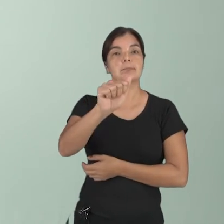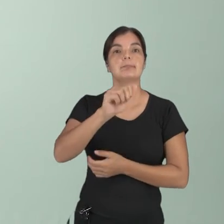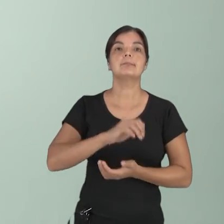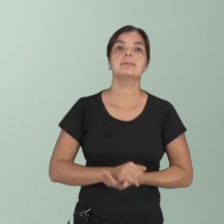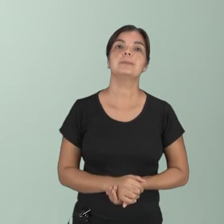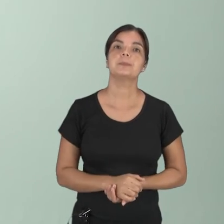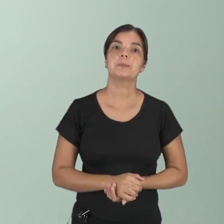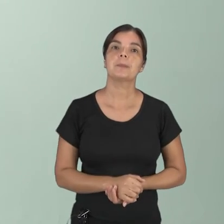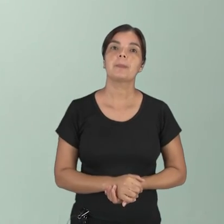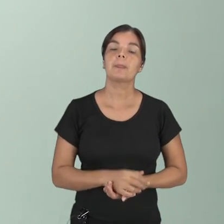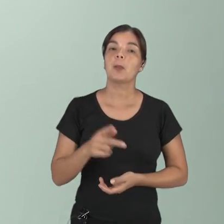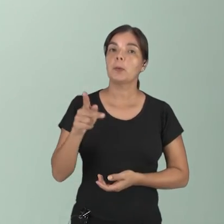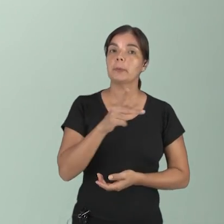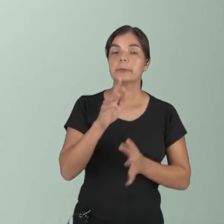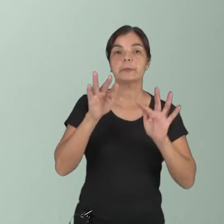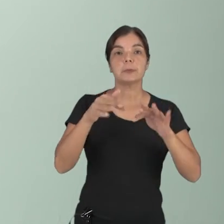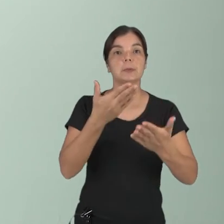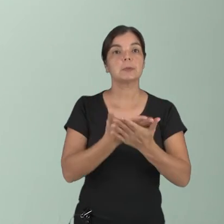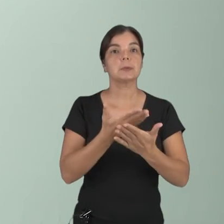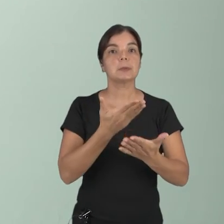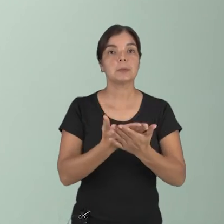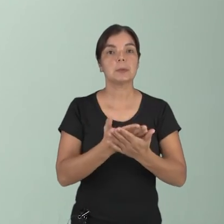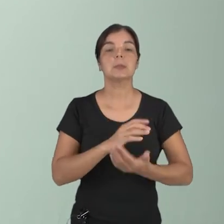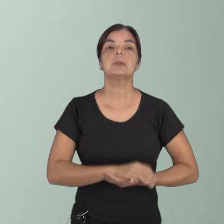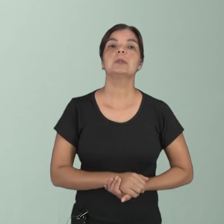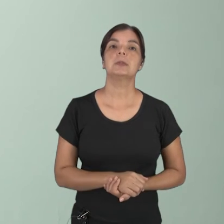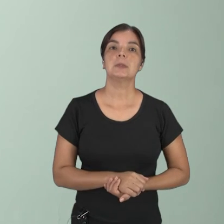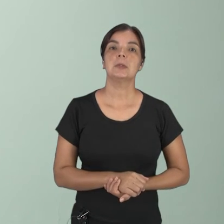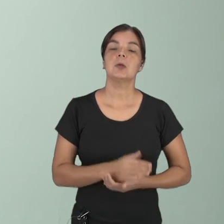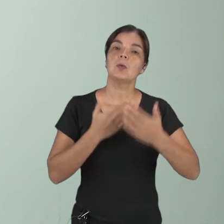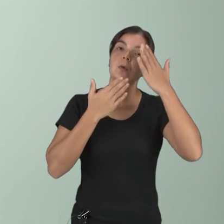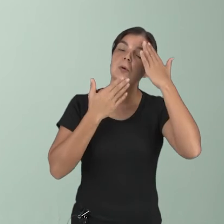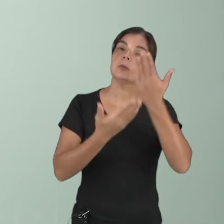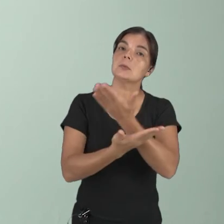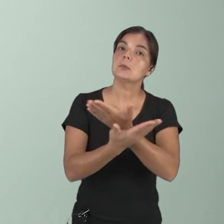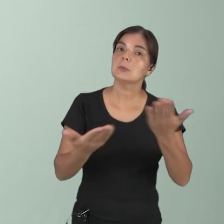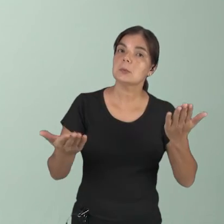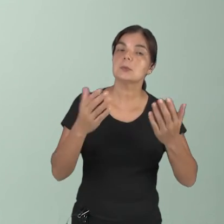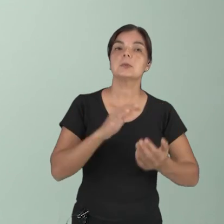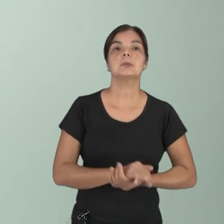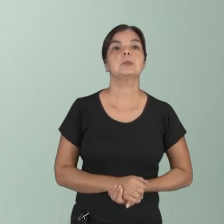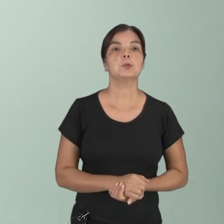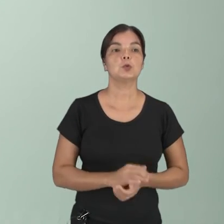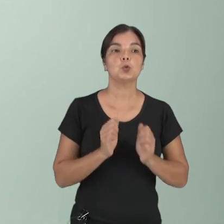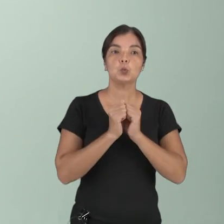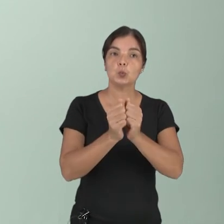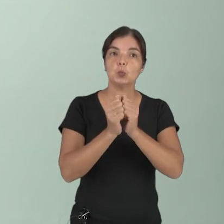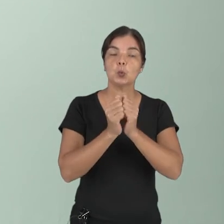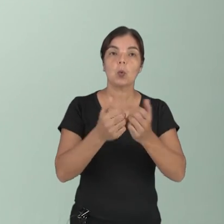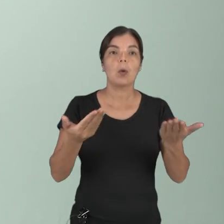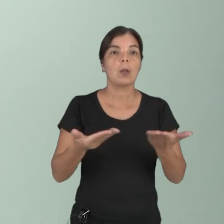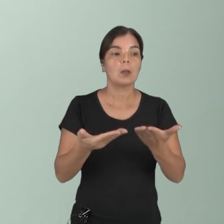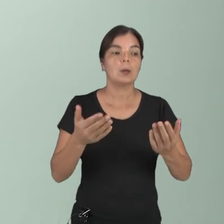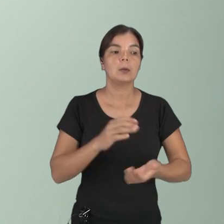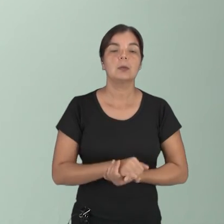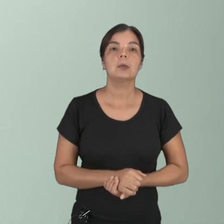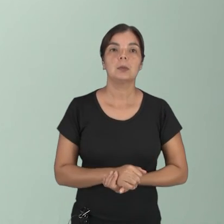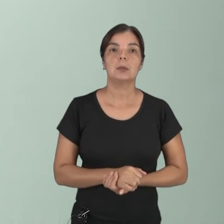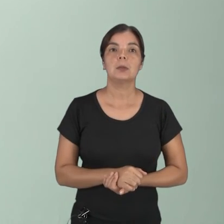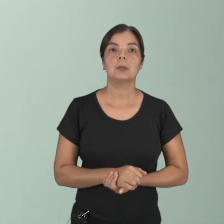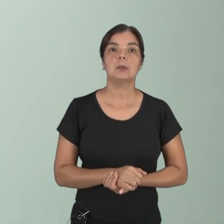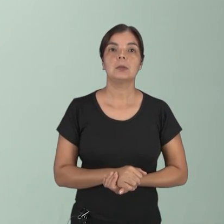A. Então, o professor César vai ficar por aqui. Eu agradeço a você que esteve conosco até aqui,